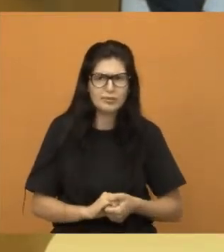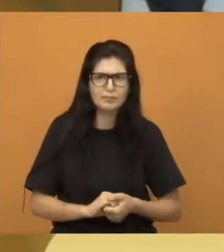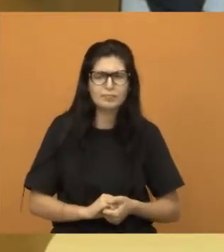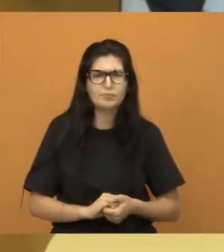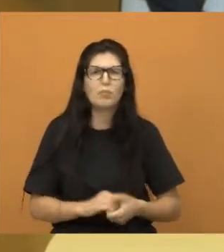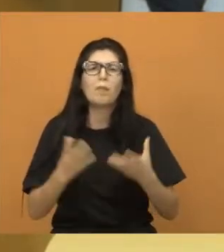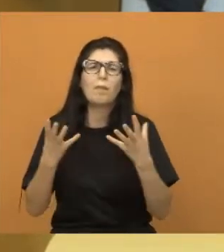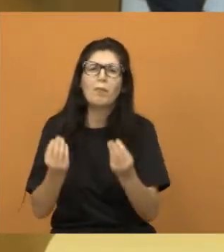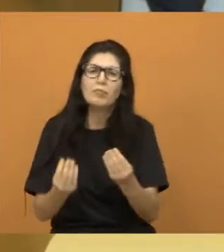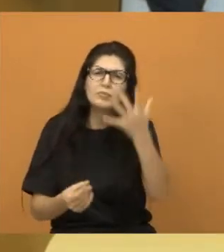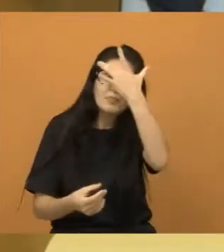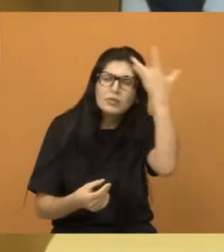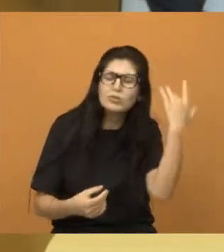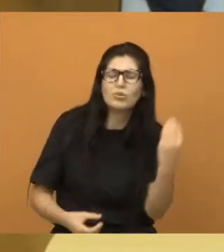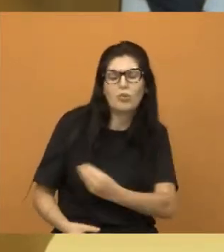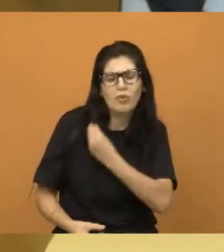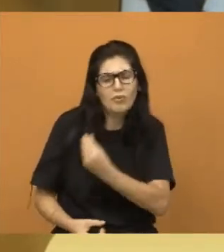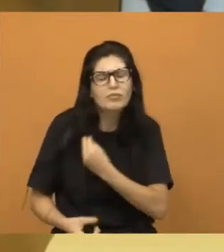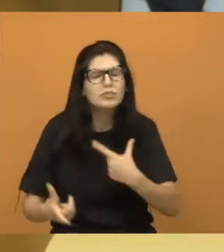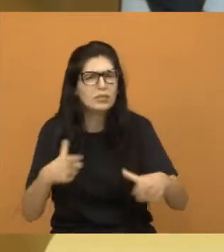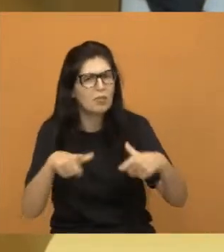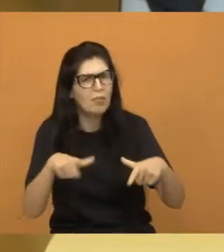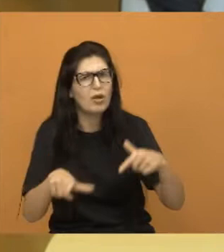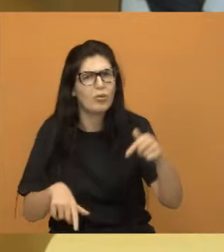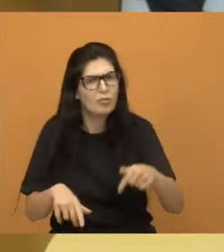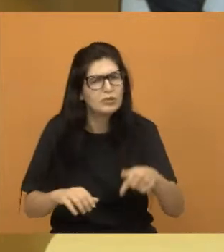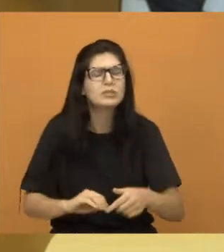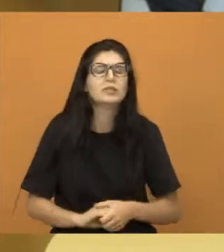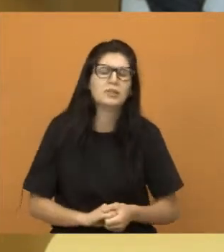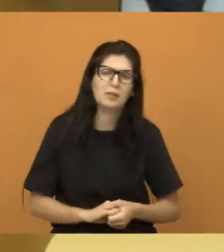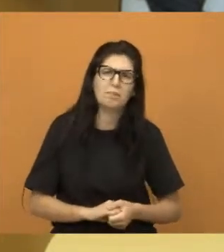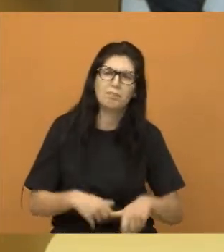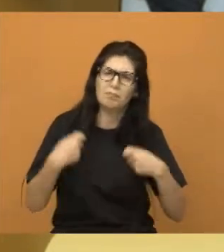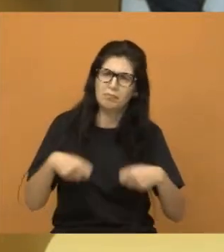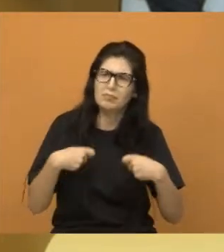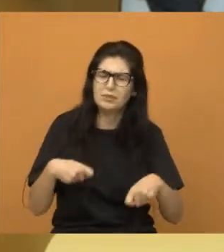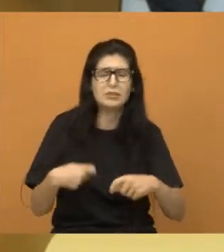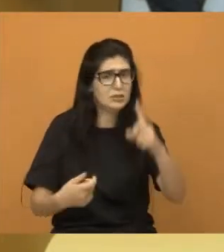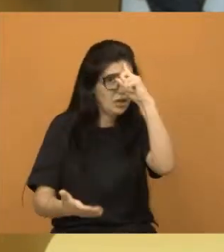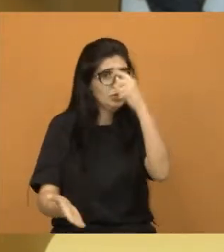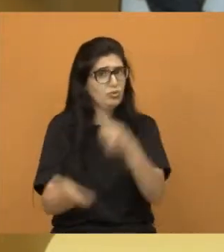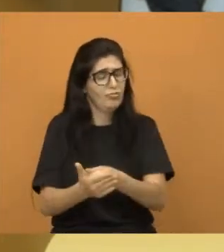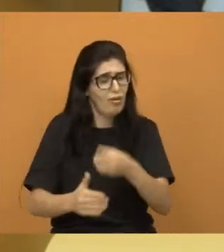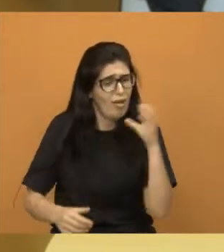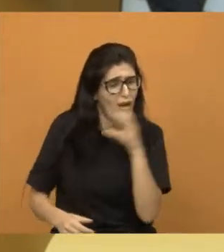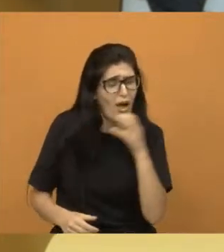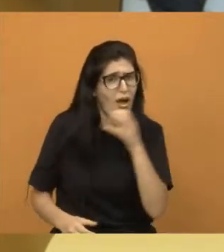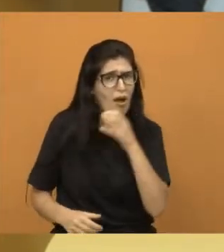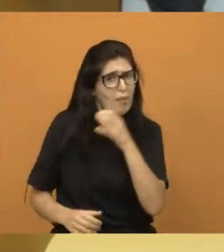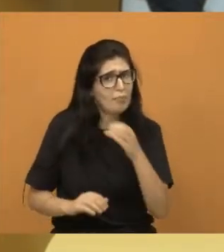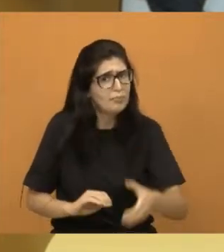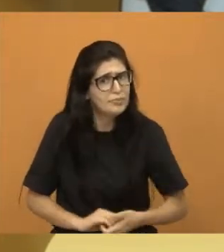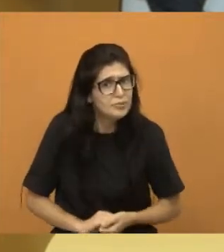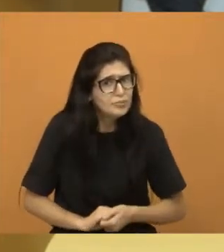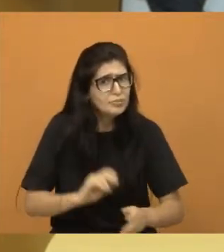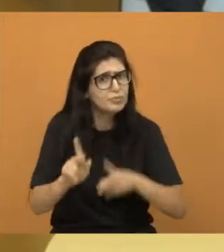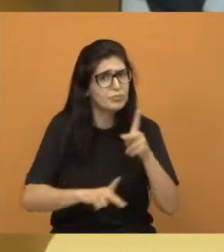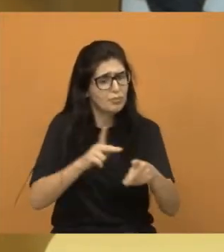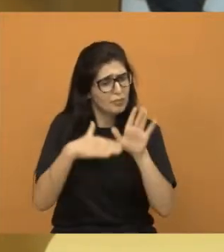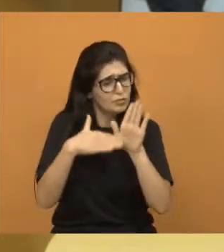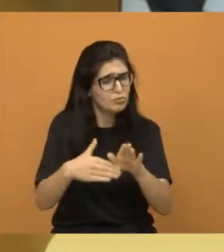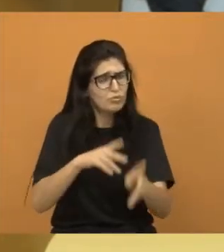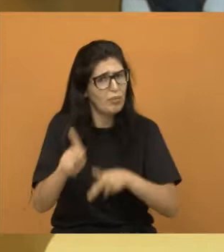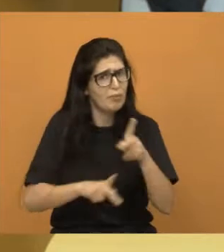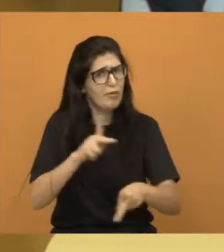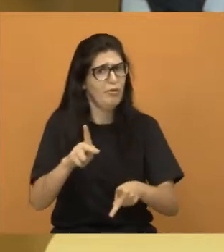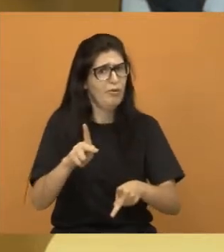por aqui. Eu sempre digo, é uma bomba relógio que a qualquer momento vai explodir, e quem vai pagar o pato é a população.